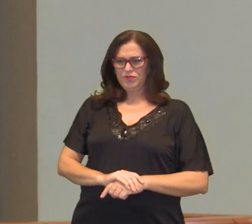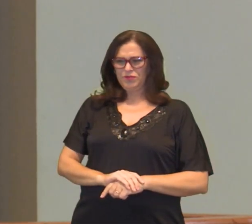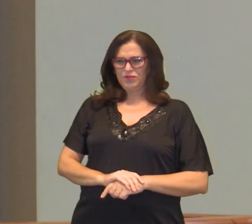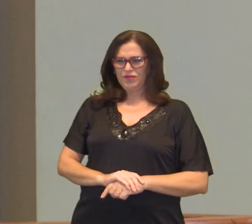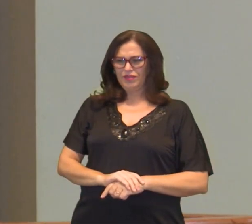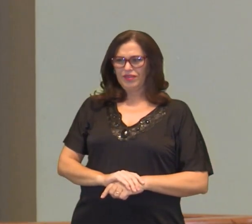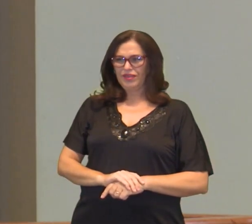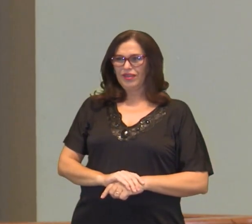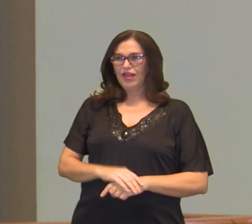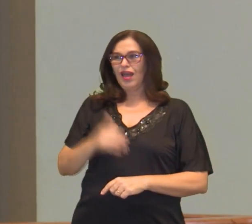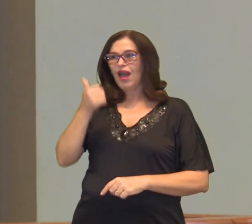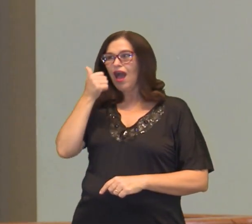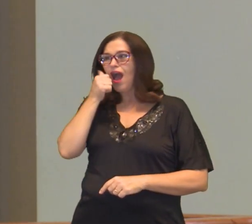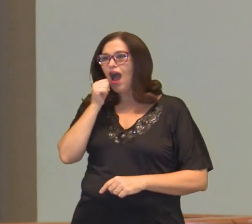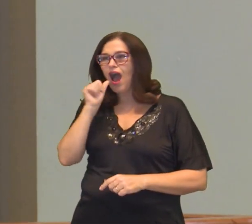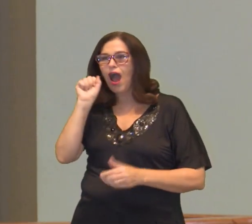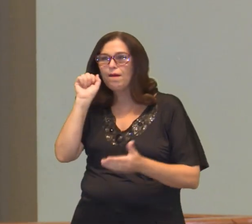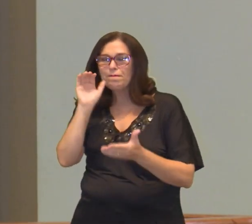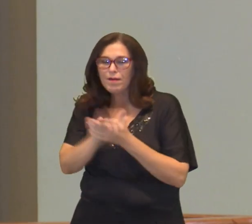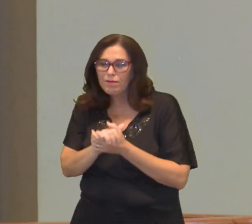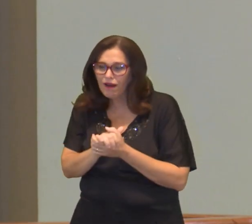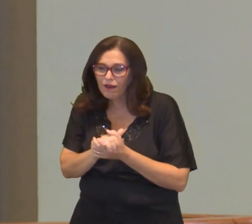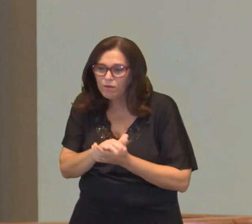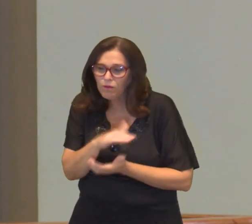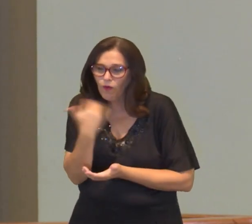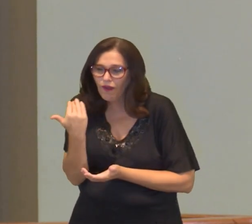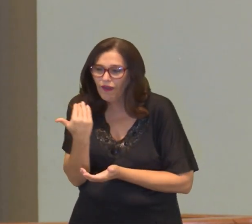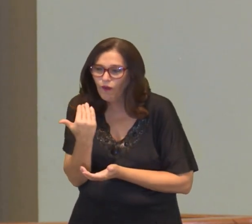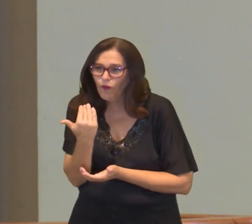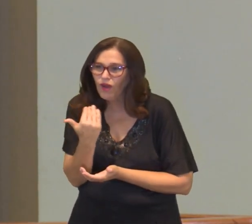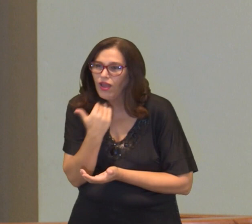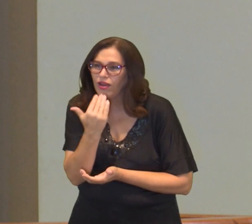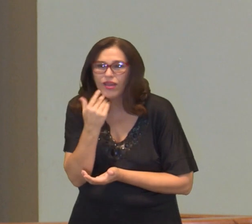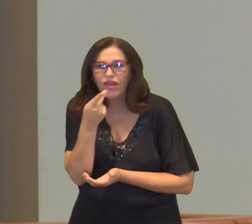Aí mamãe morreu, não ficou ninguém com essa opinião.